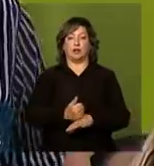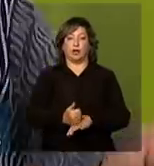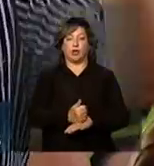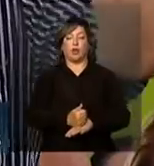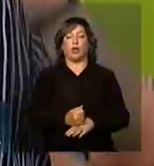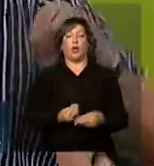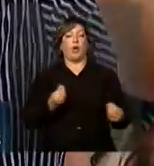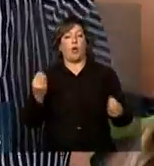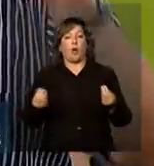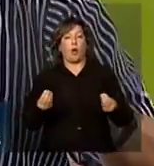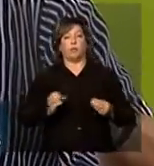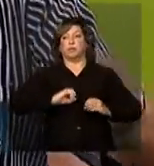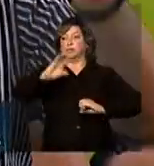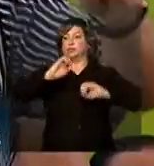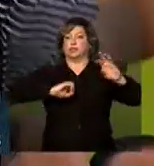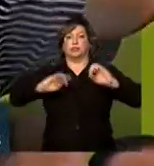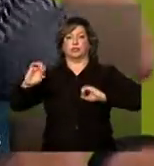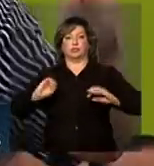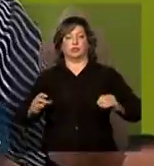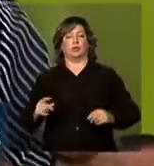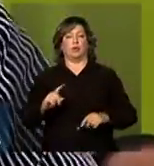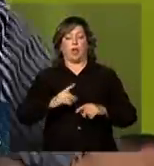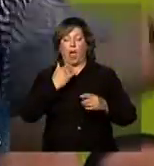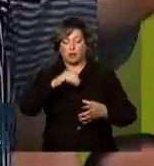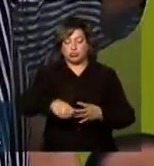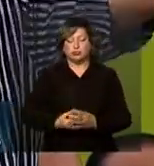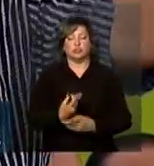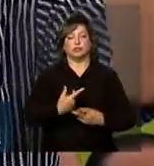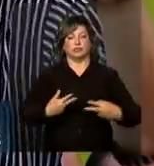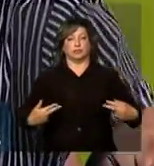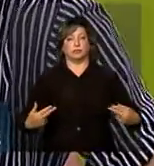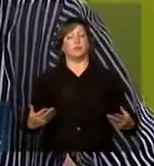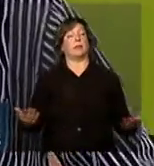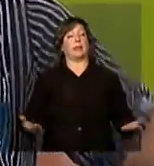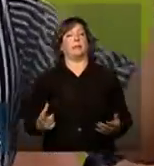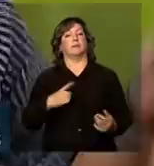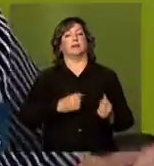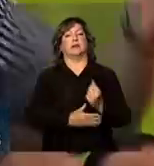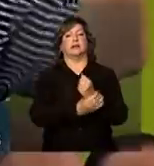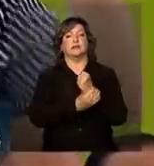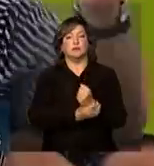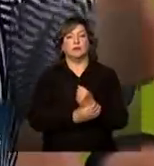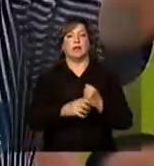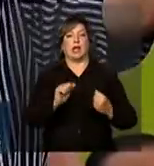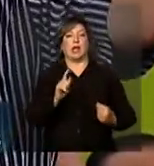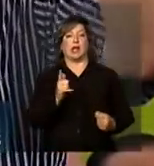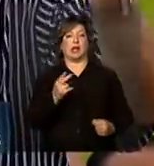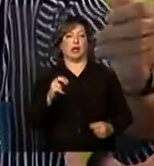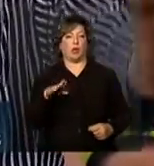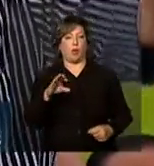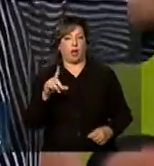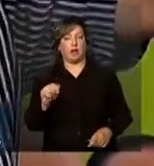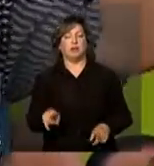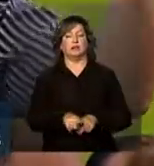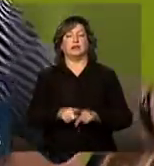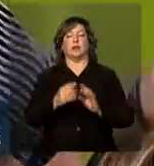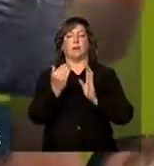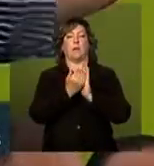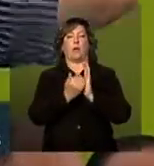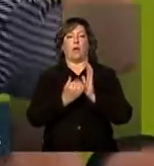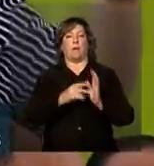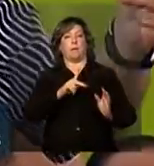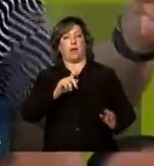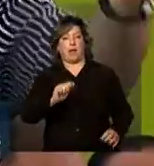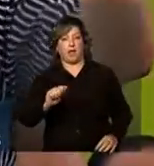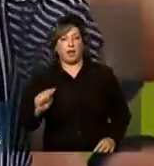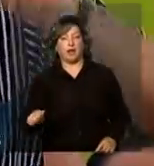produção hoje nós temos política de crédito temos seguro agrícola temos programas de compras públicas como o pa